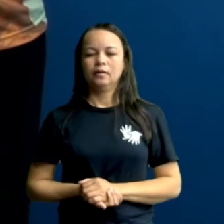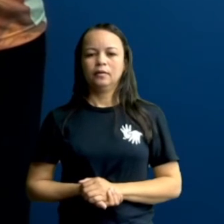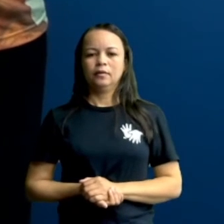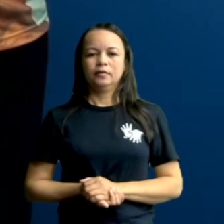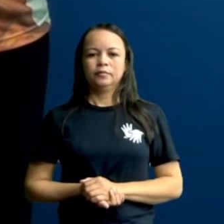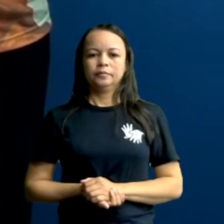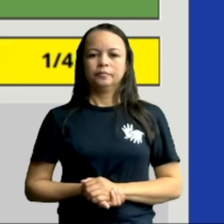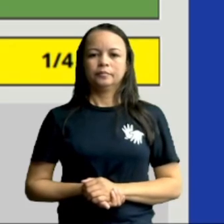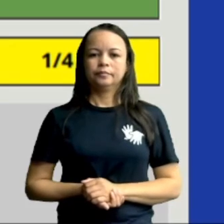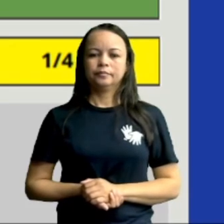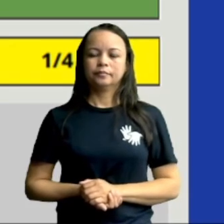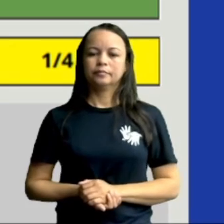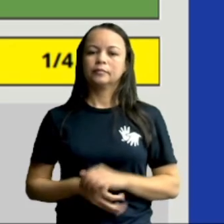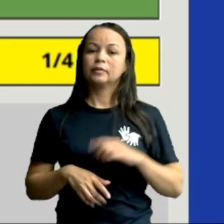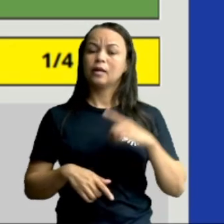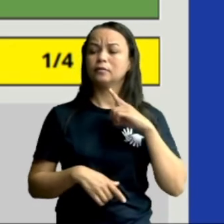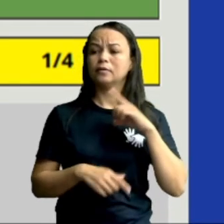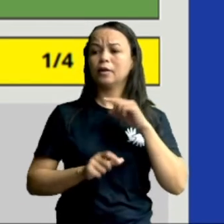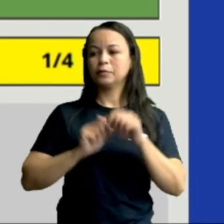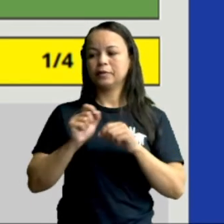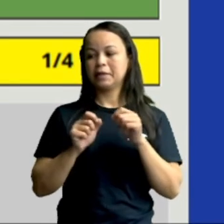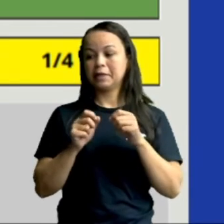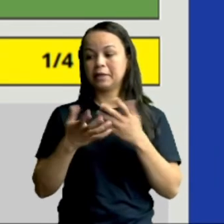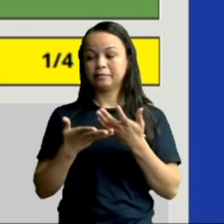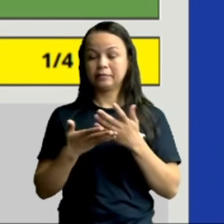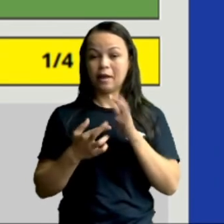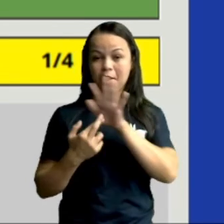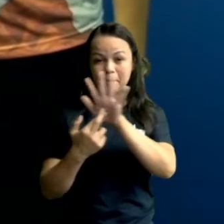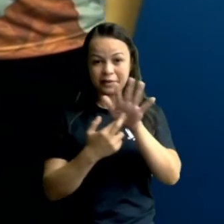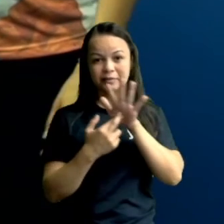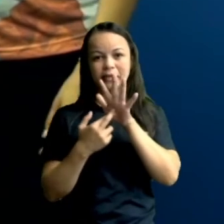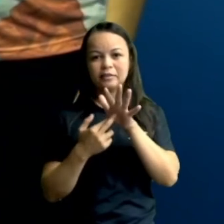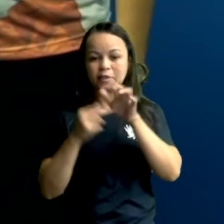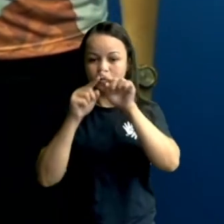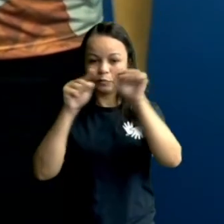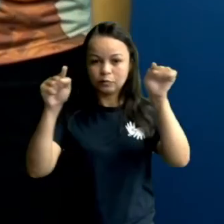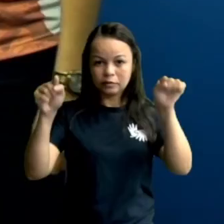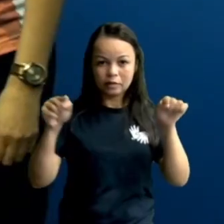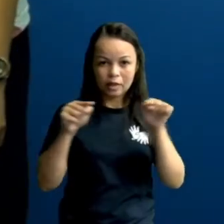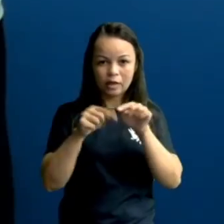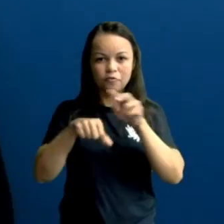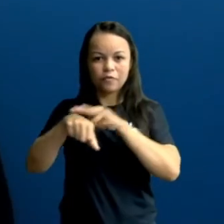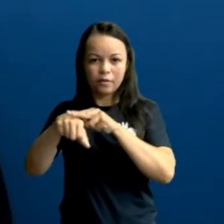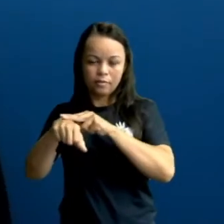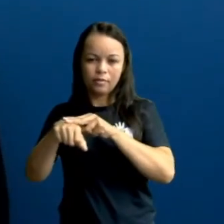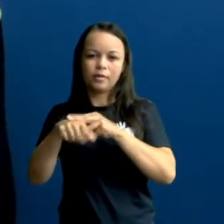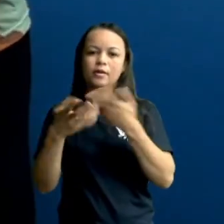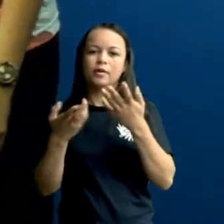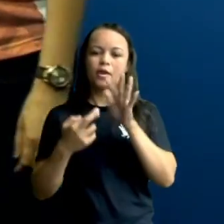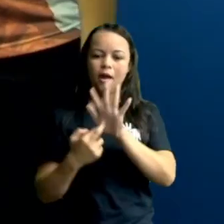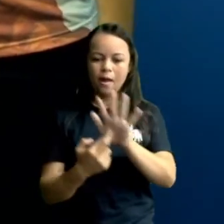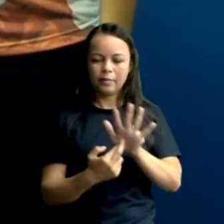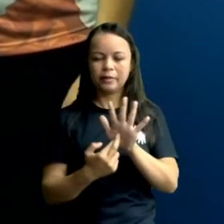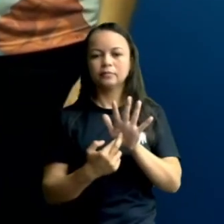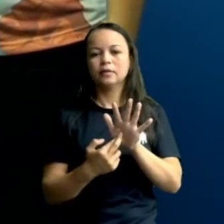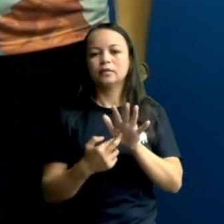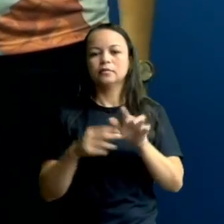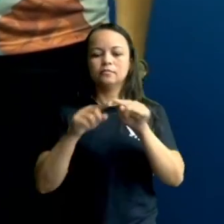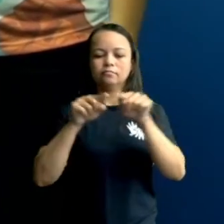Tá? Então, aí o que é que a gente tem? Olha a representação do inteiro retângulo verde e olha a